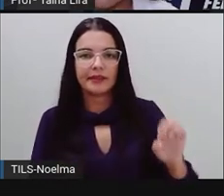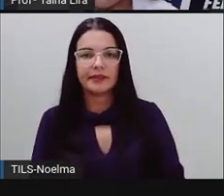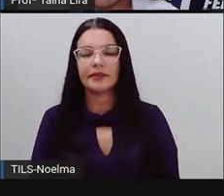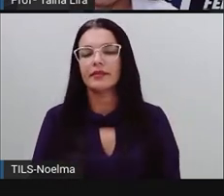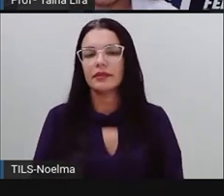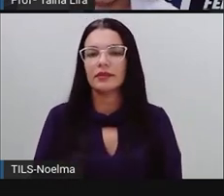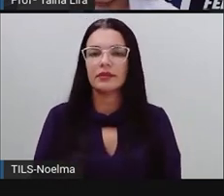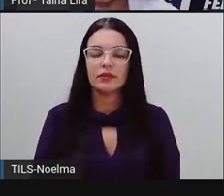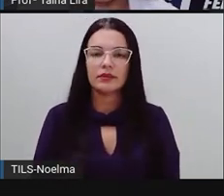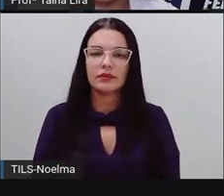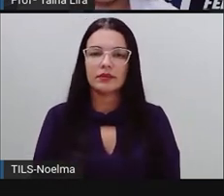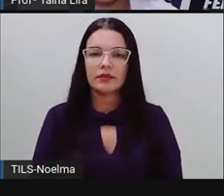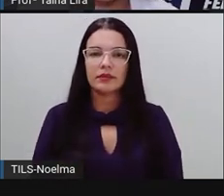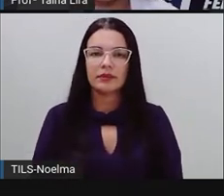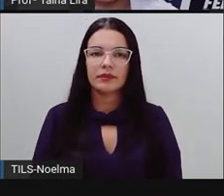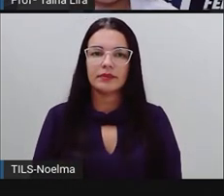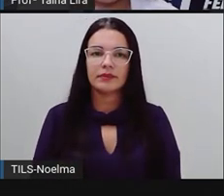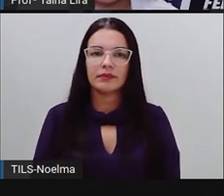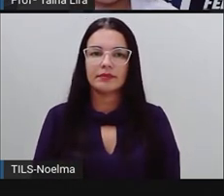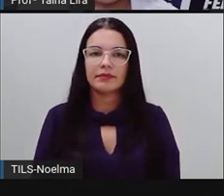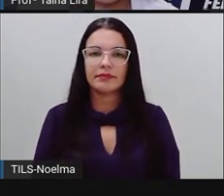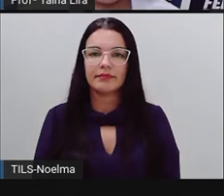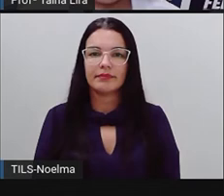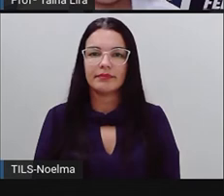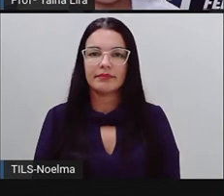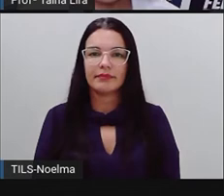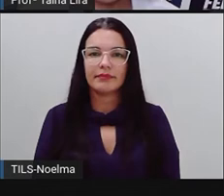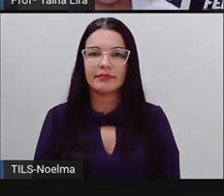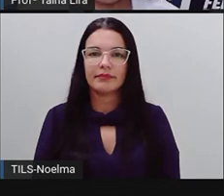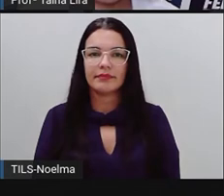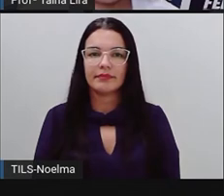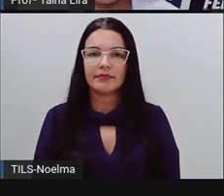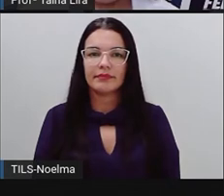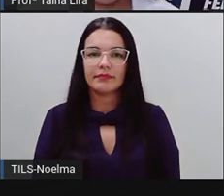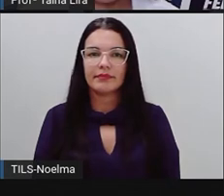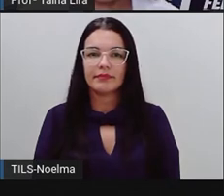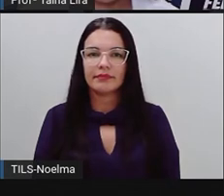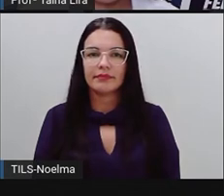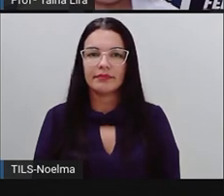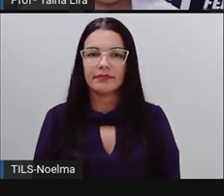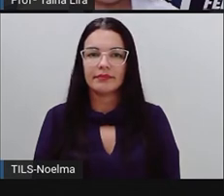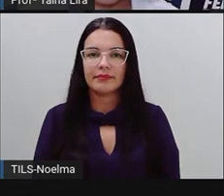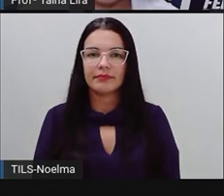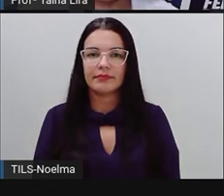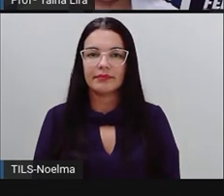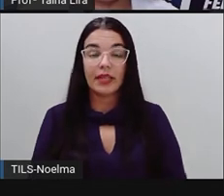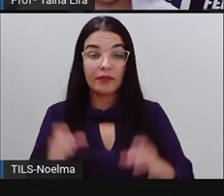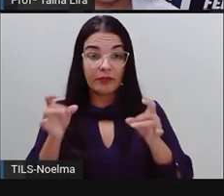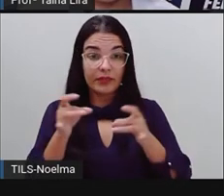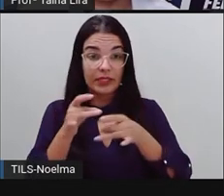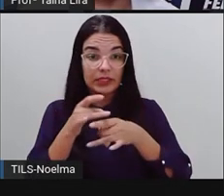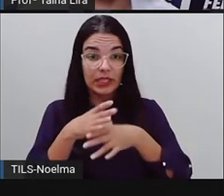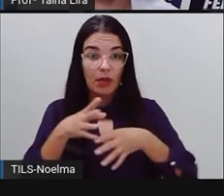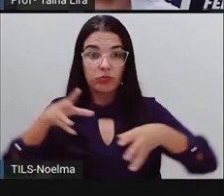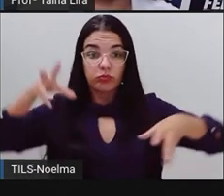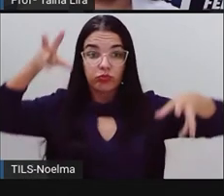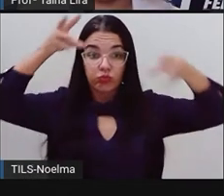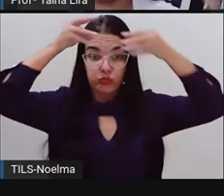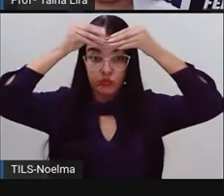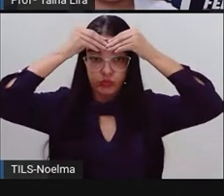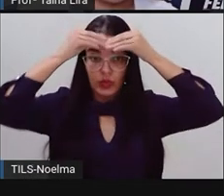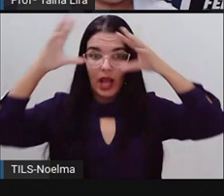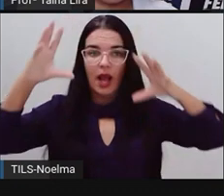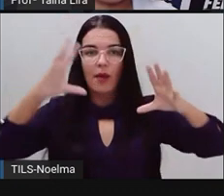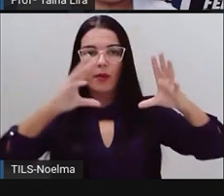então Ó coloquei a letra e bom então aqui ó para finalizarmos a